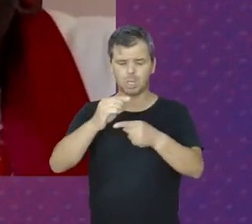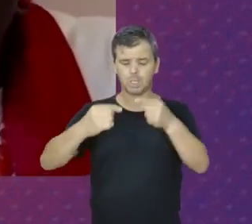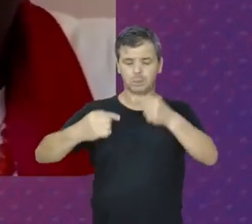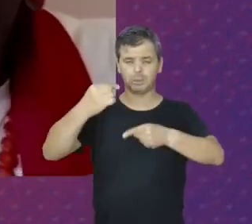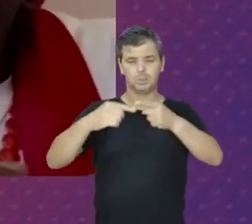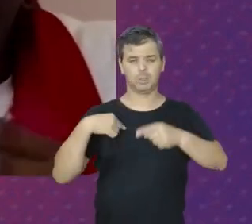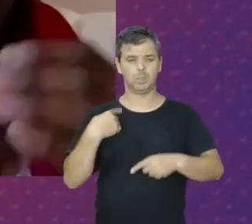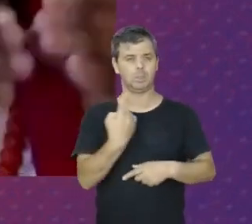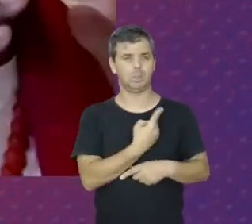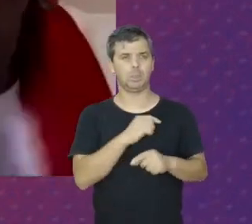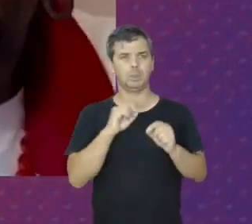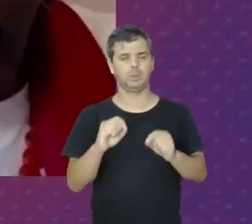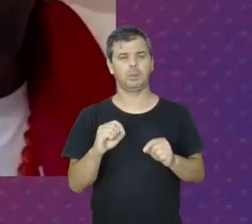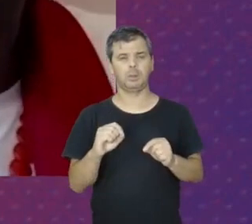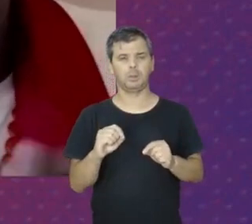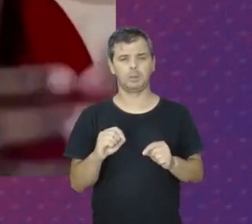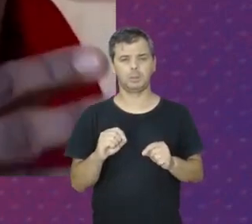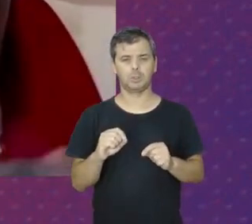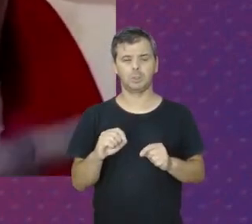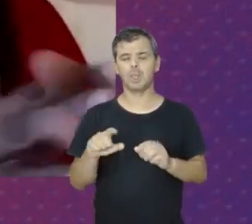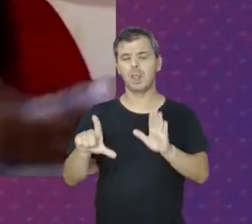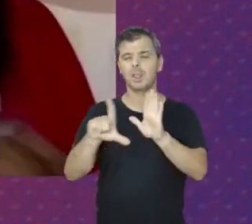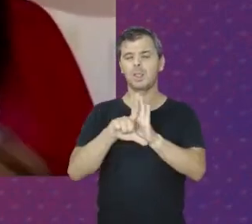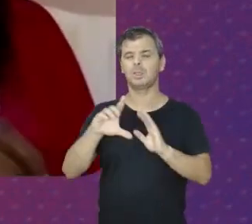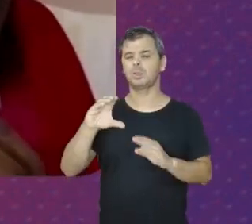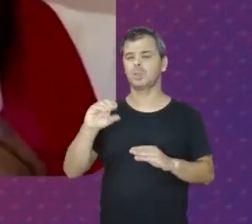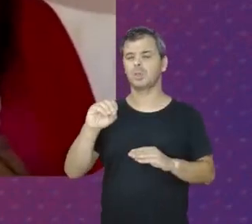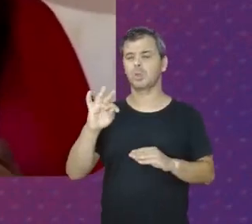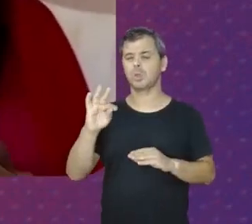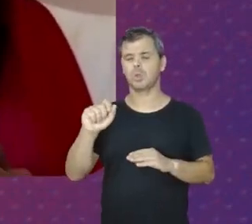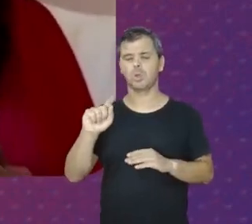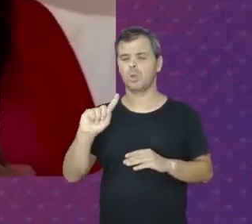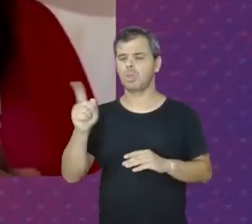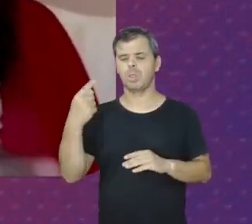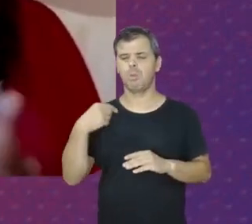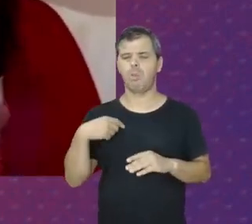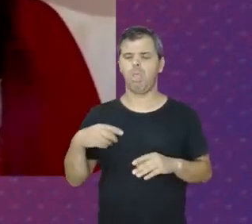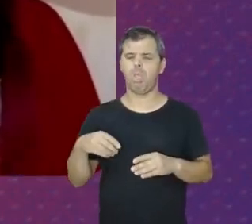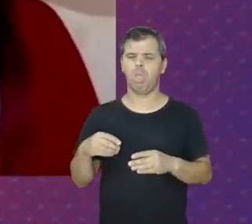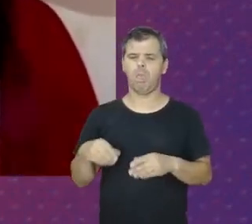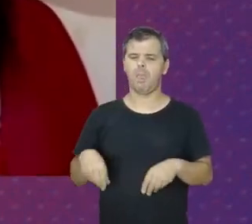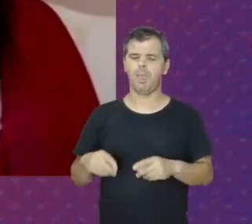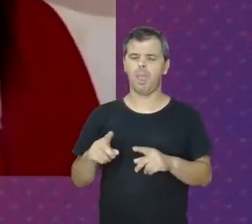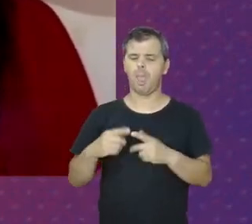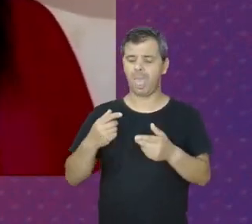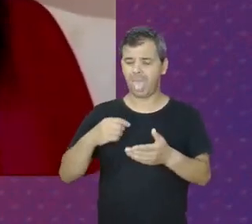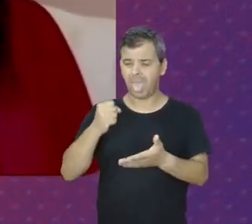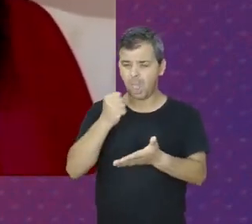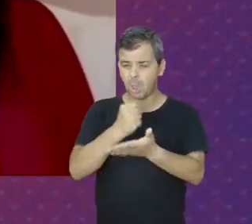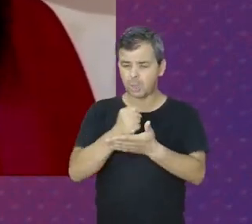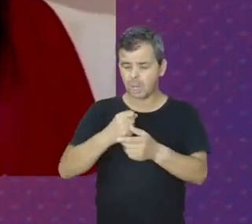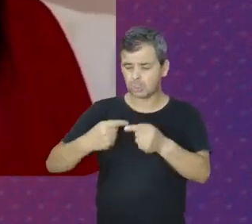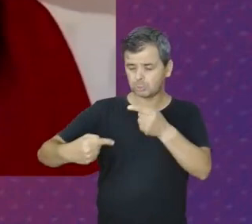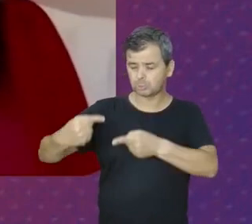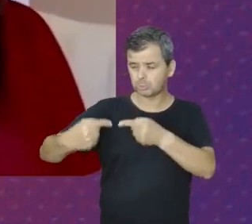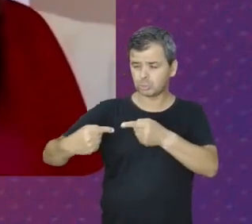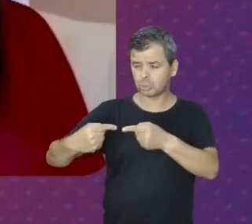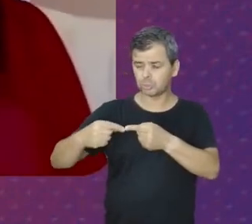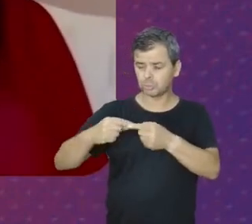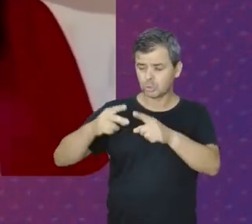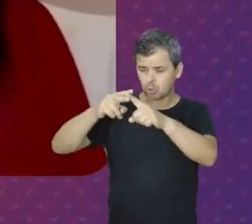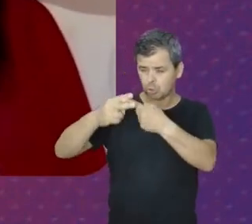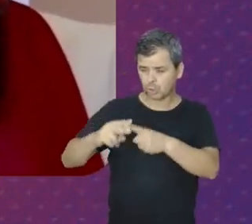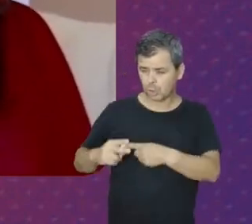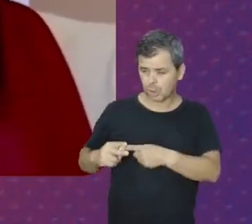precisamos dizer que cotas, como eu disse no início, não é esmola. É um tratado político de